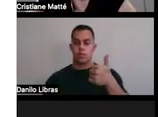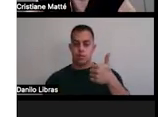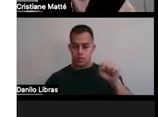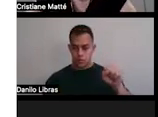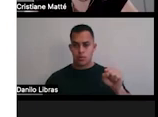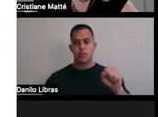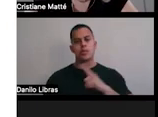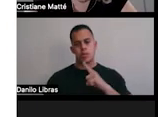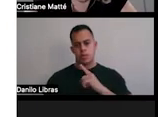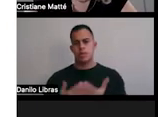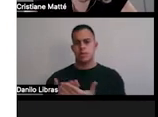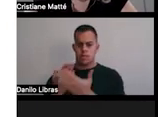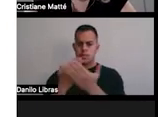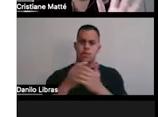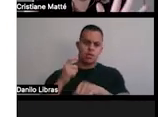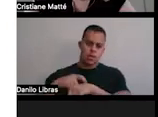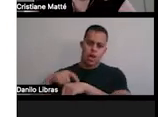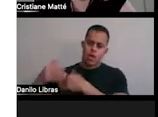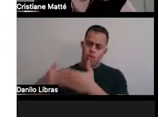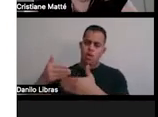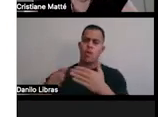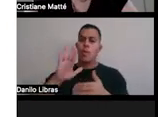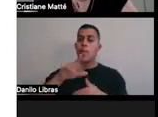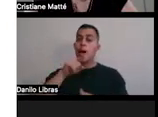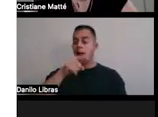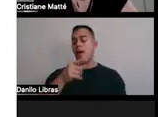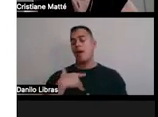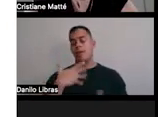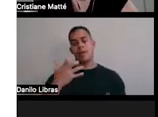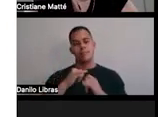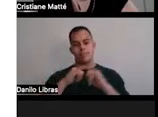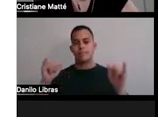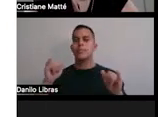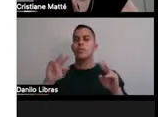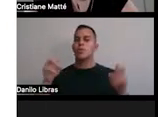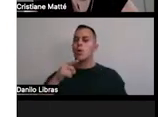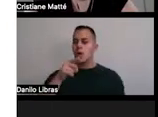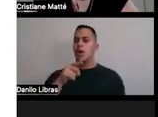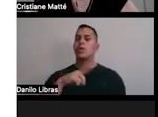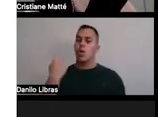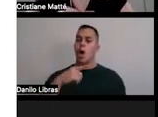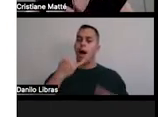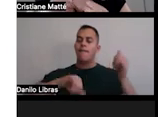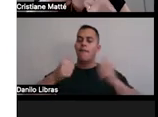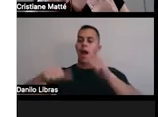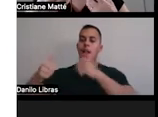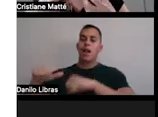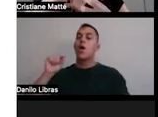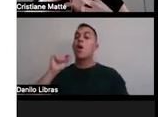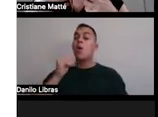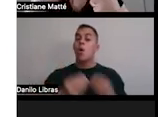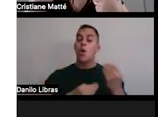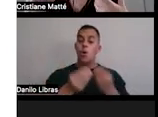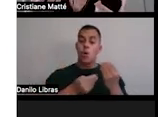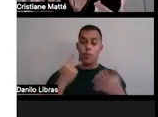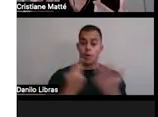outros estudos, né, ao longo desse tempo, mas esse aqui eu gostaria de destacar para vocês. E aqui a gente avaliou como é que acontecia o